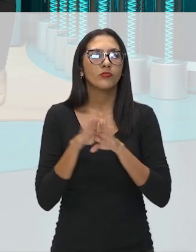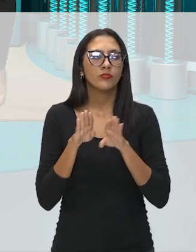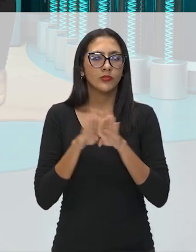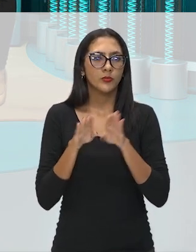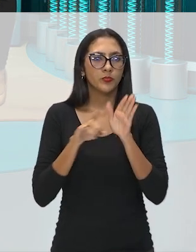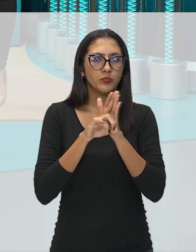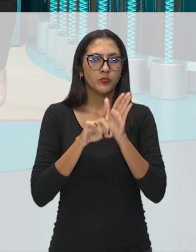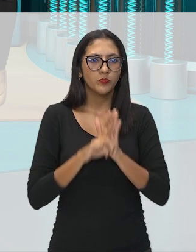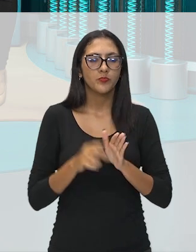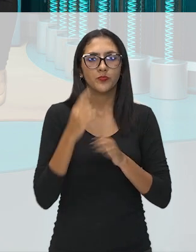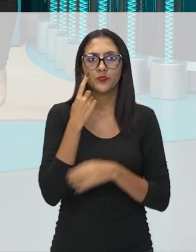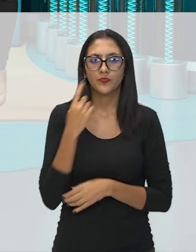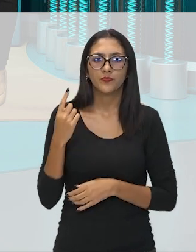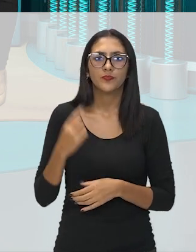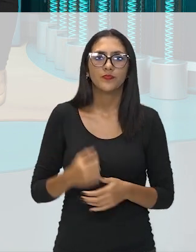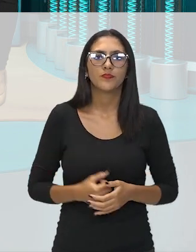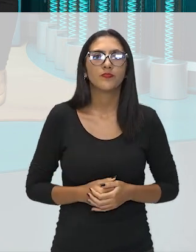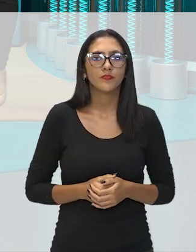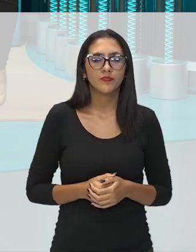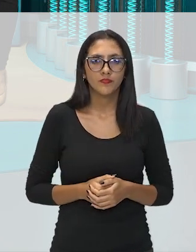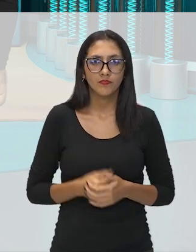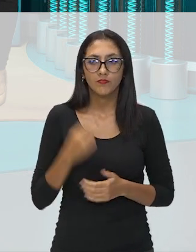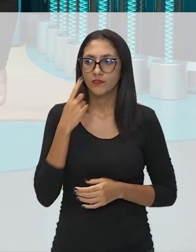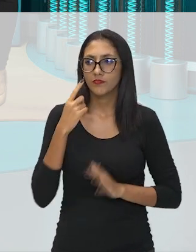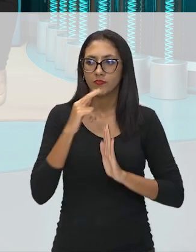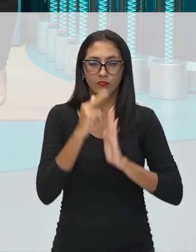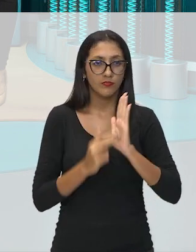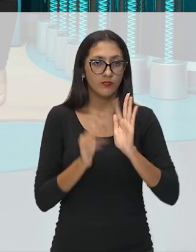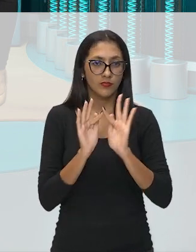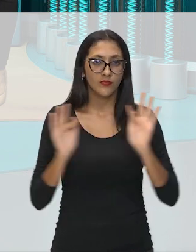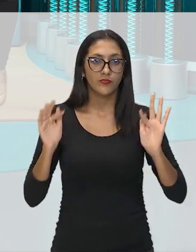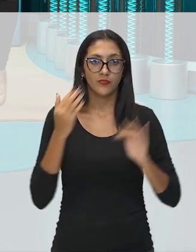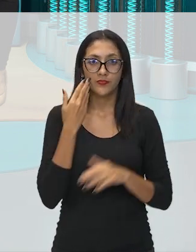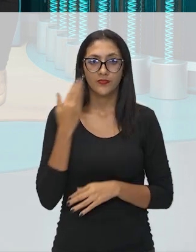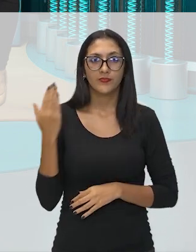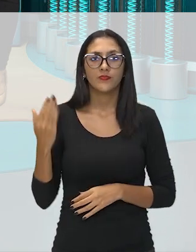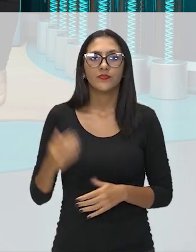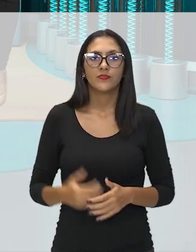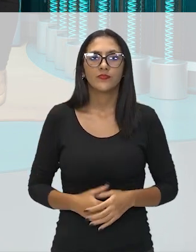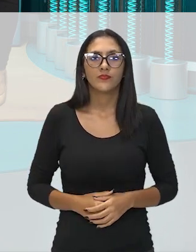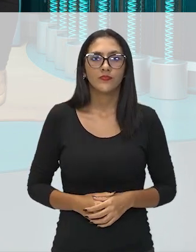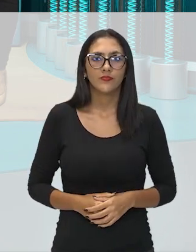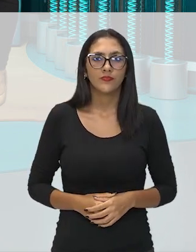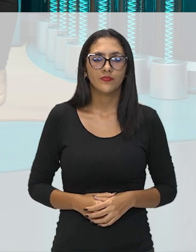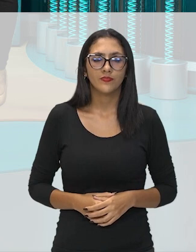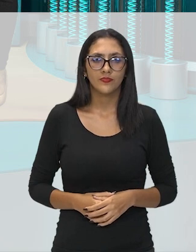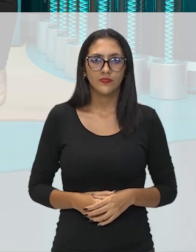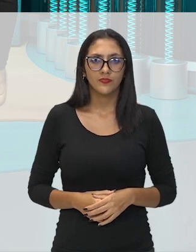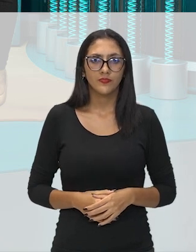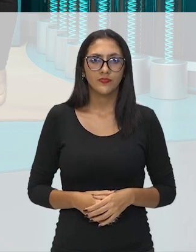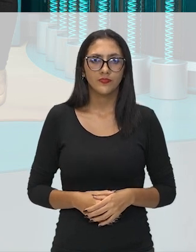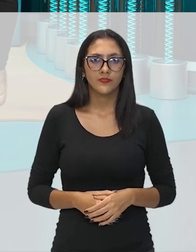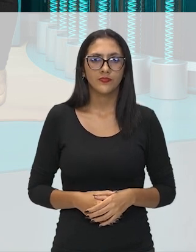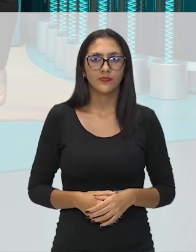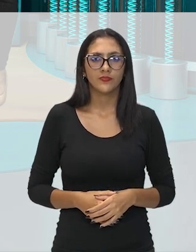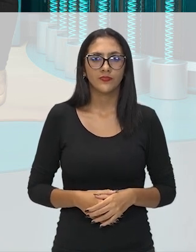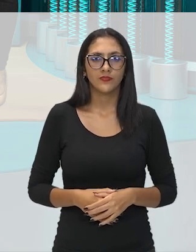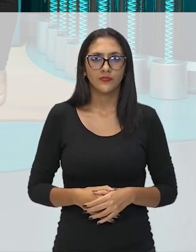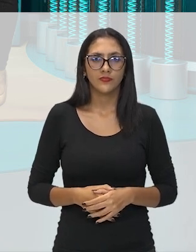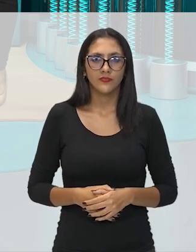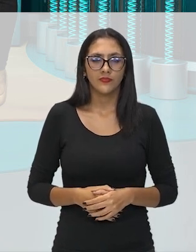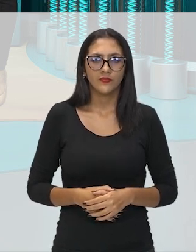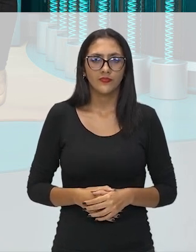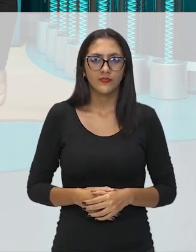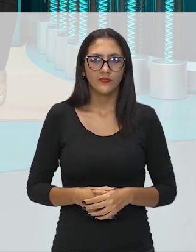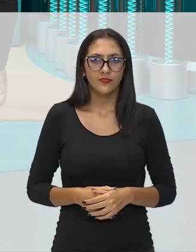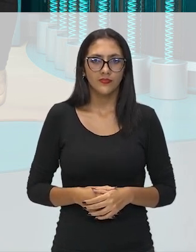é o seguinte. I drank my dad's coffee. I drank my dad's coffee while he